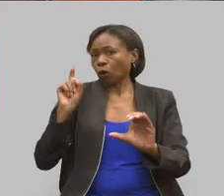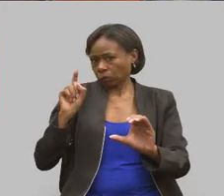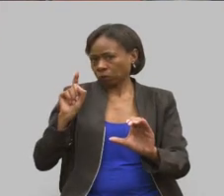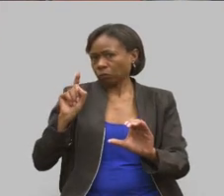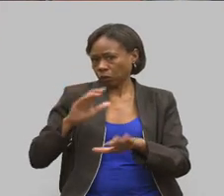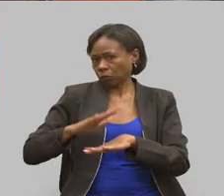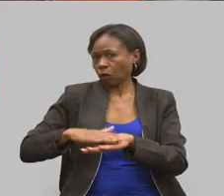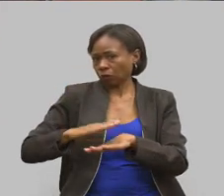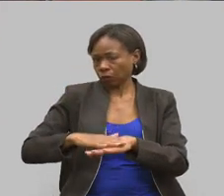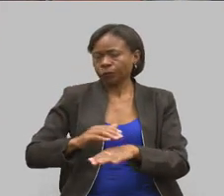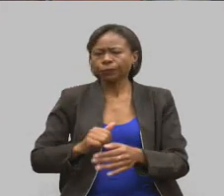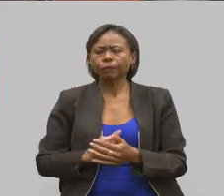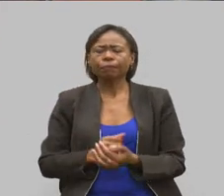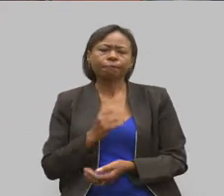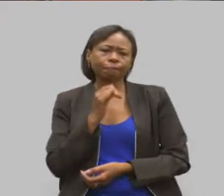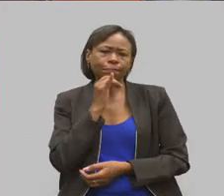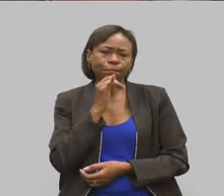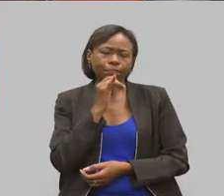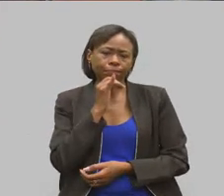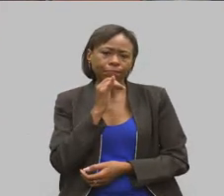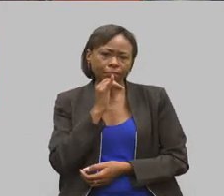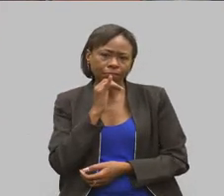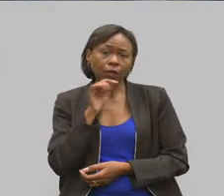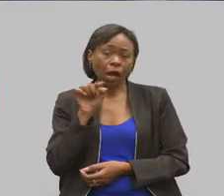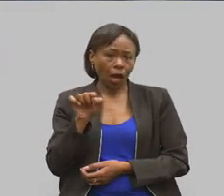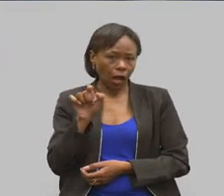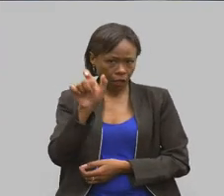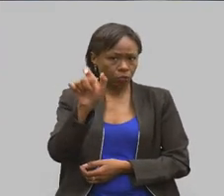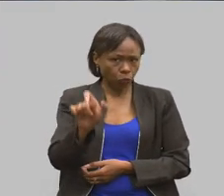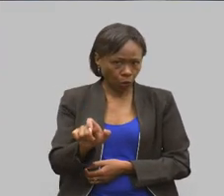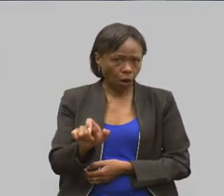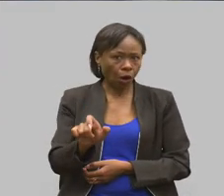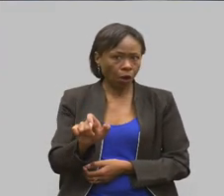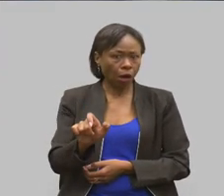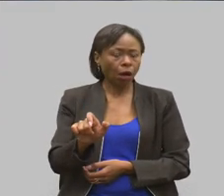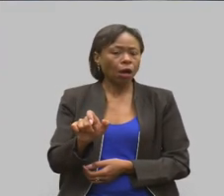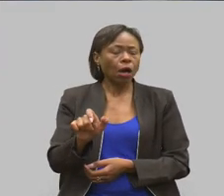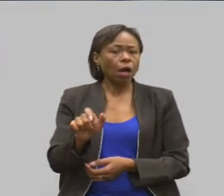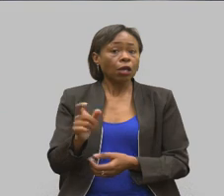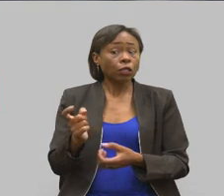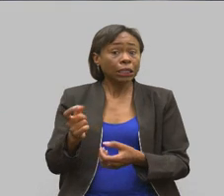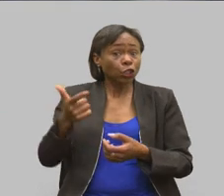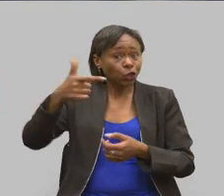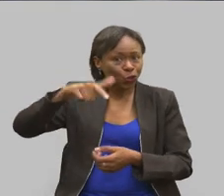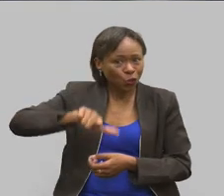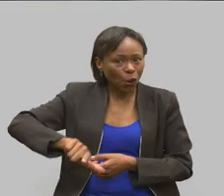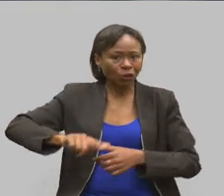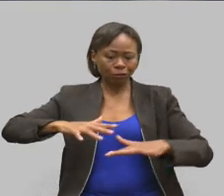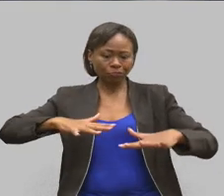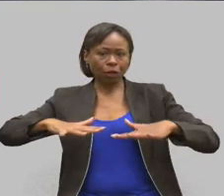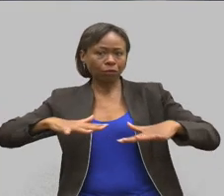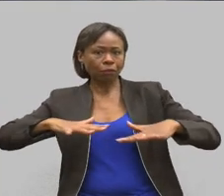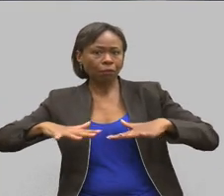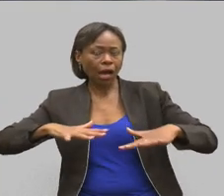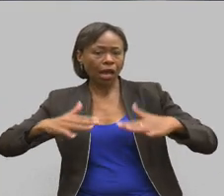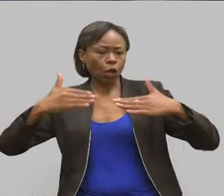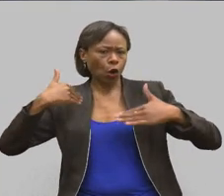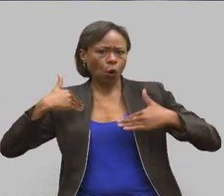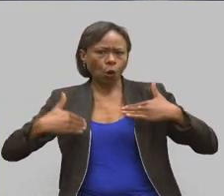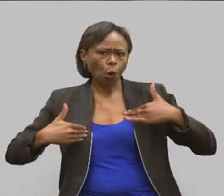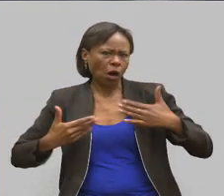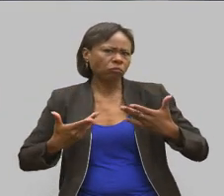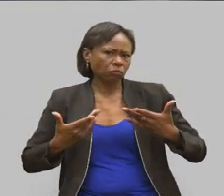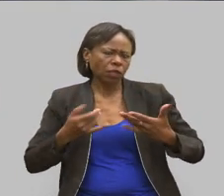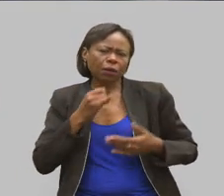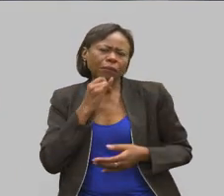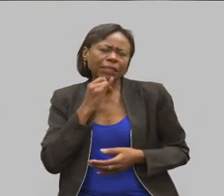além de fazer com que a pessoa volte a ter os movimentos são movimentos de coordenação motora por exemplo pegar uma caneta